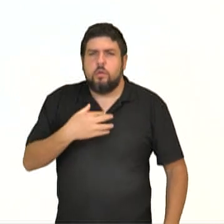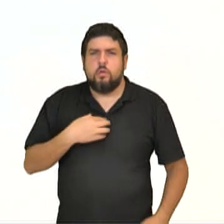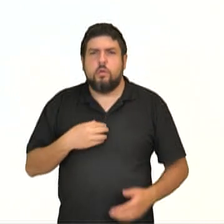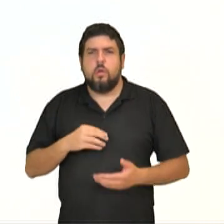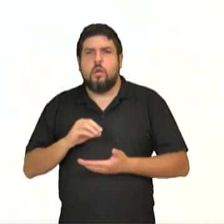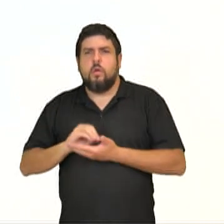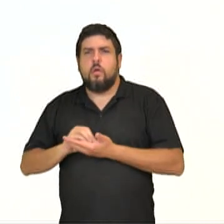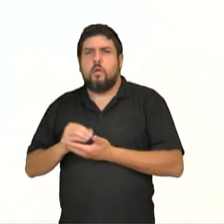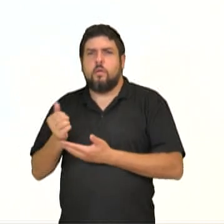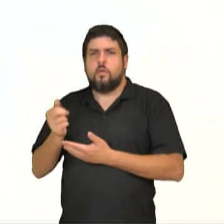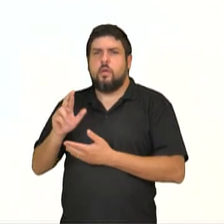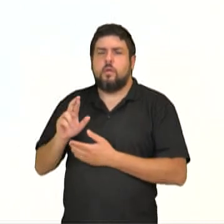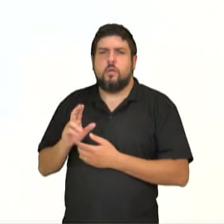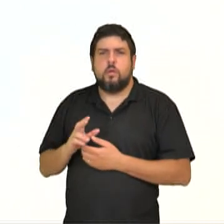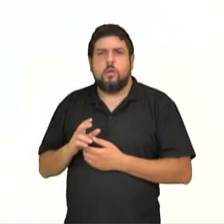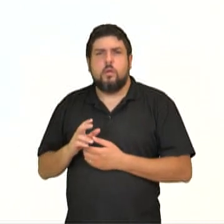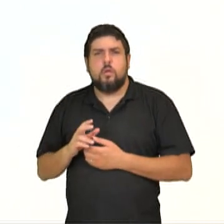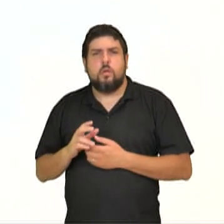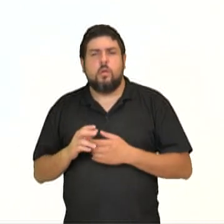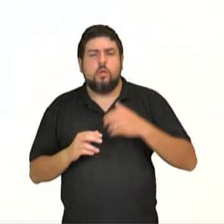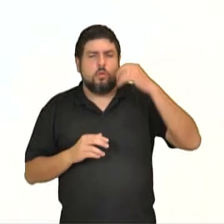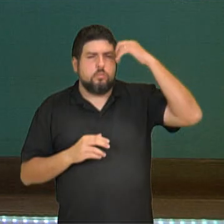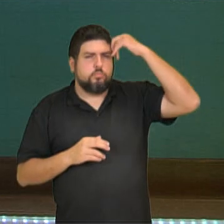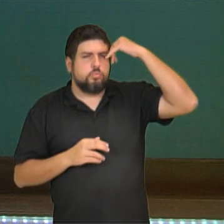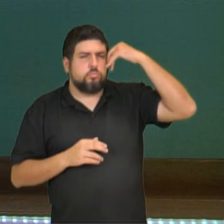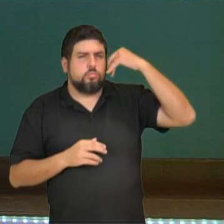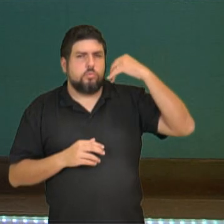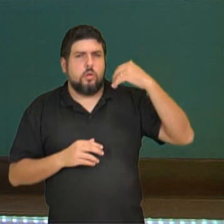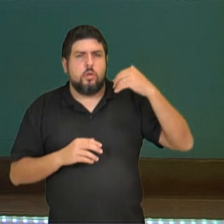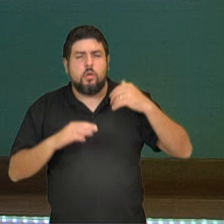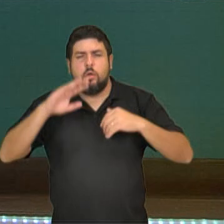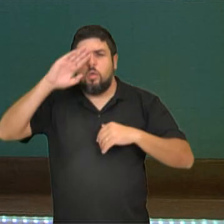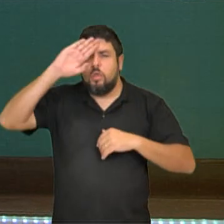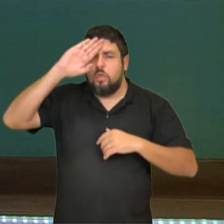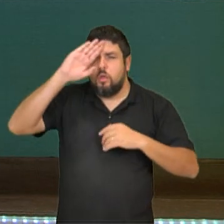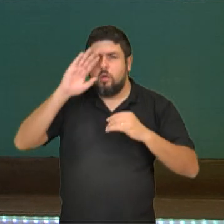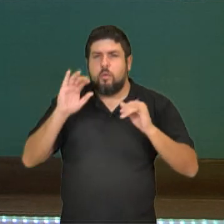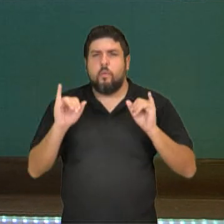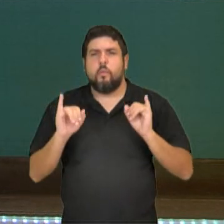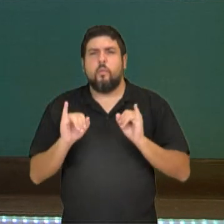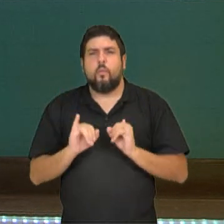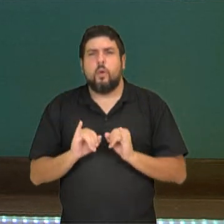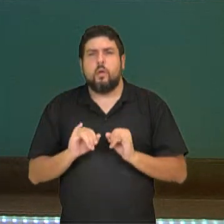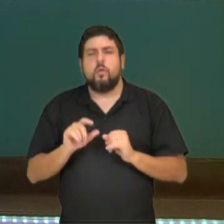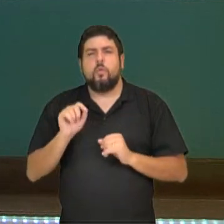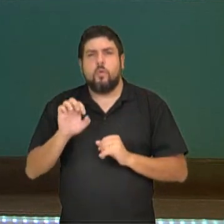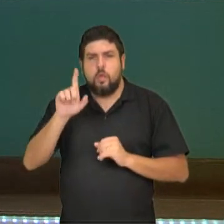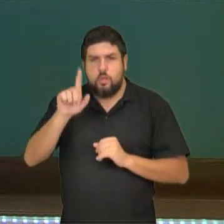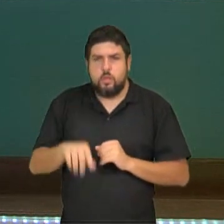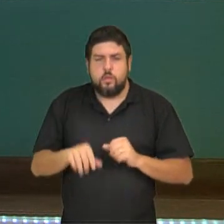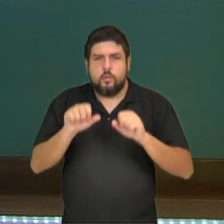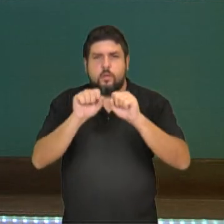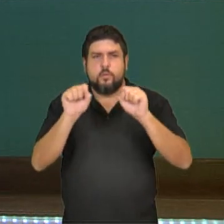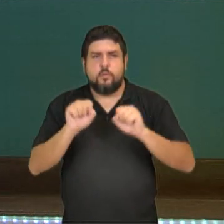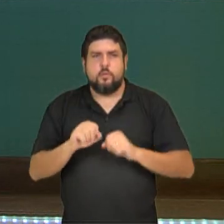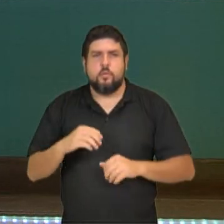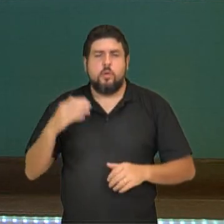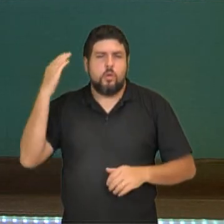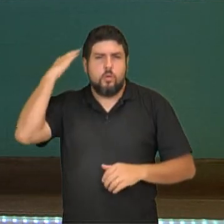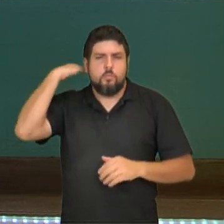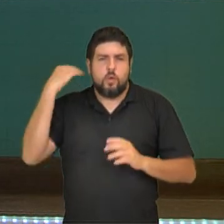ar, suor, febre e perda de peso, porque está associado ao sistema respiratório. A infecção